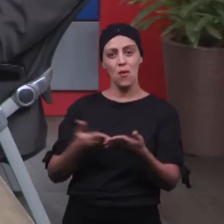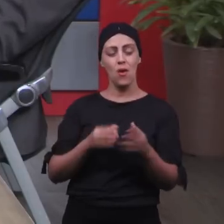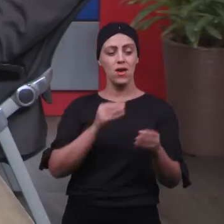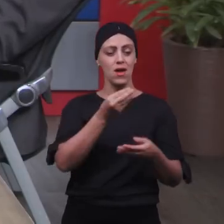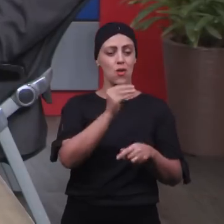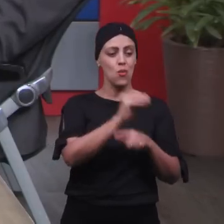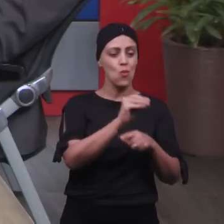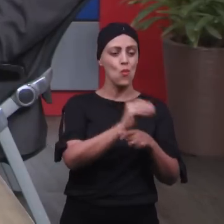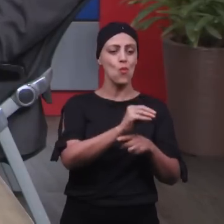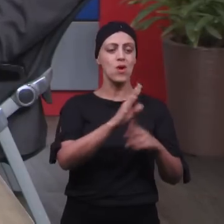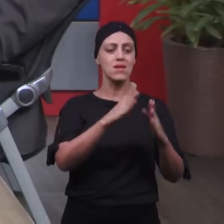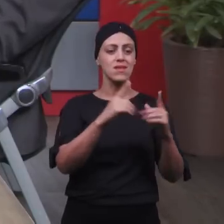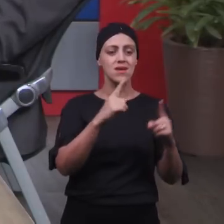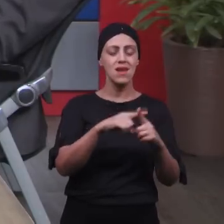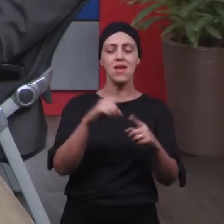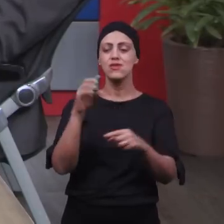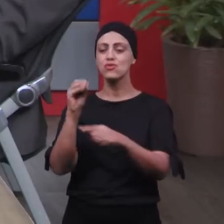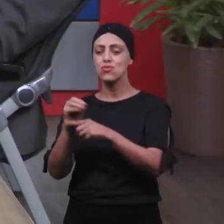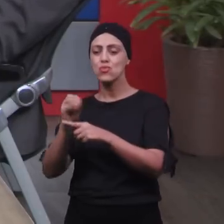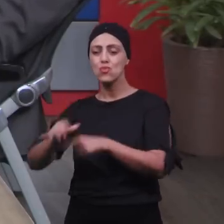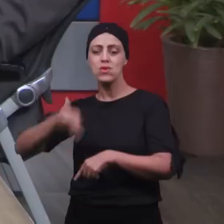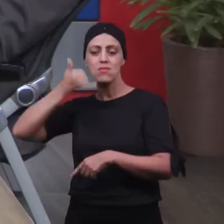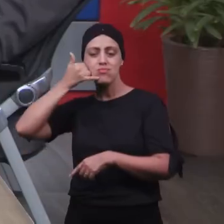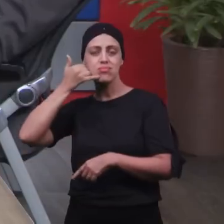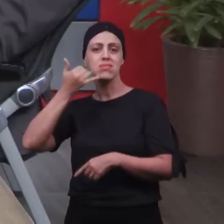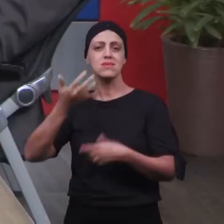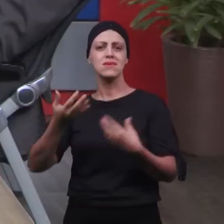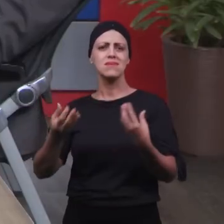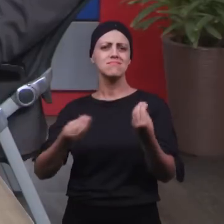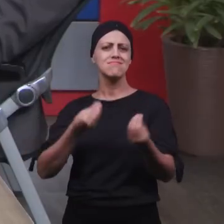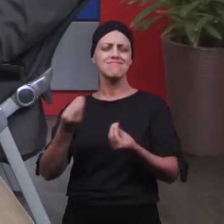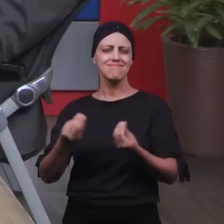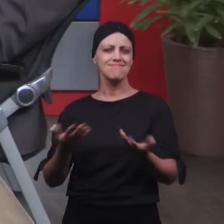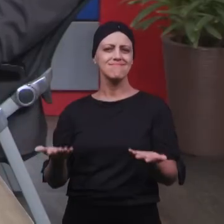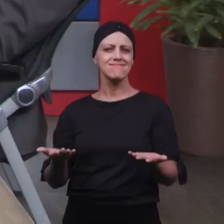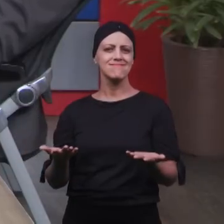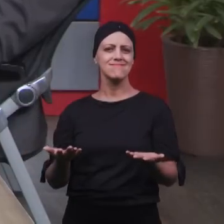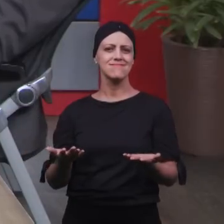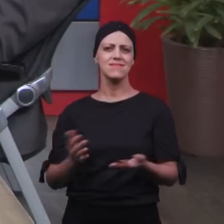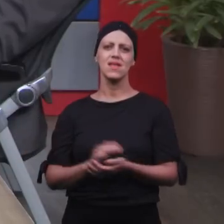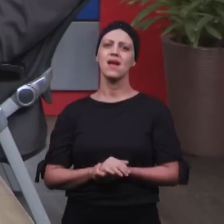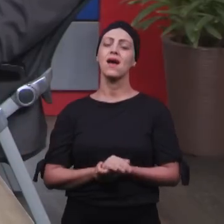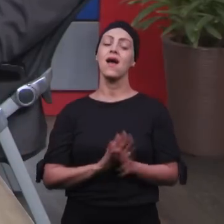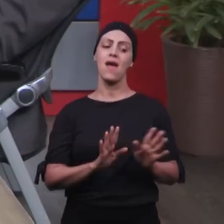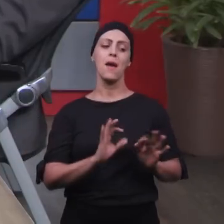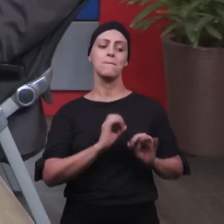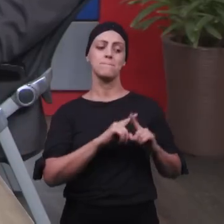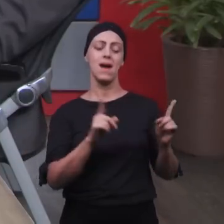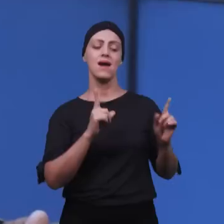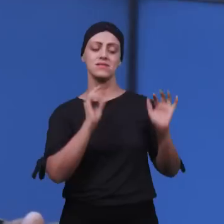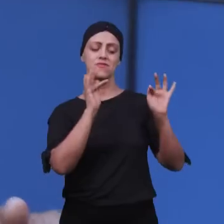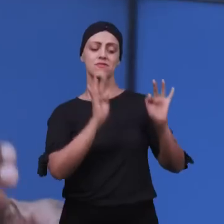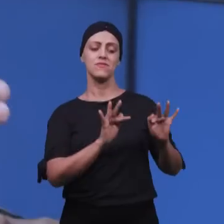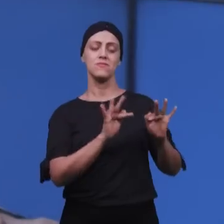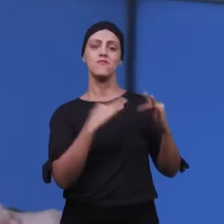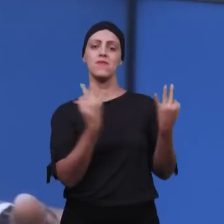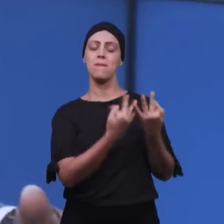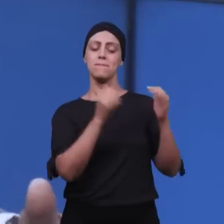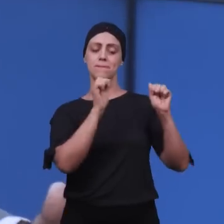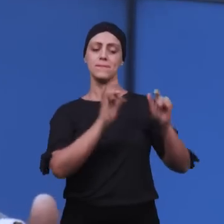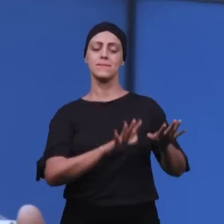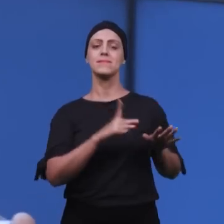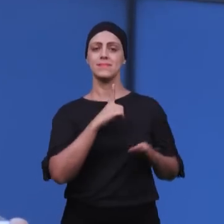né? Mas tem todo o apoio da família, né? Porque a família vê que tem bênção nisso, né? Sim, exatamente. E esse